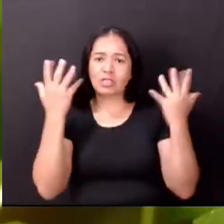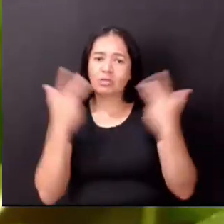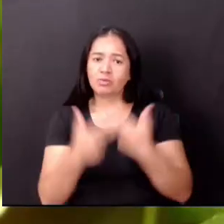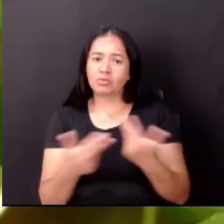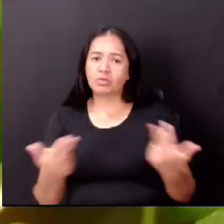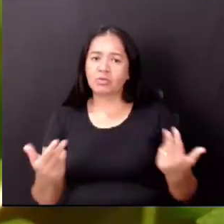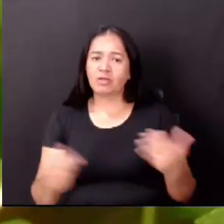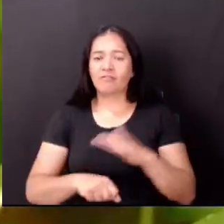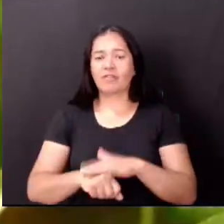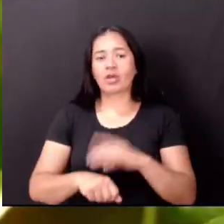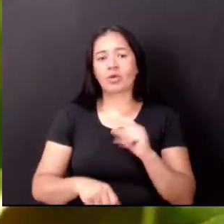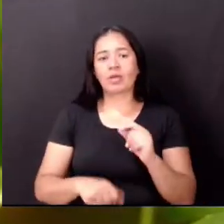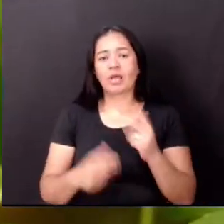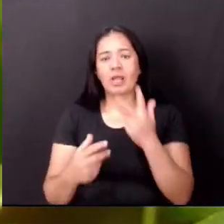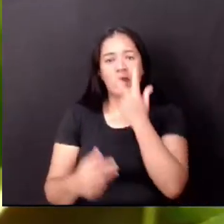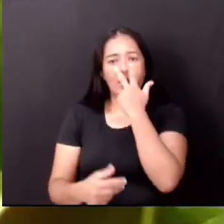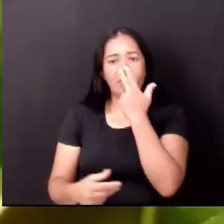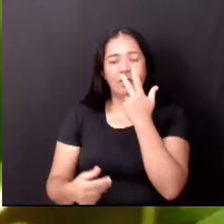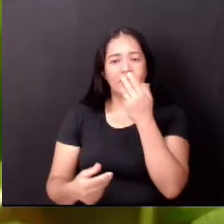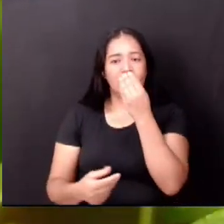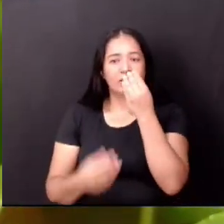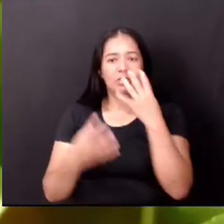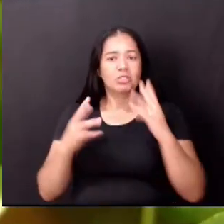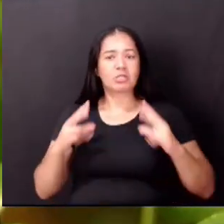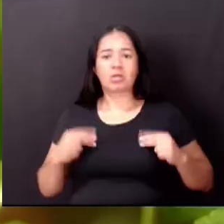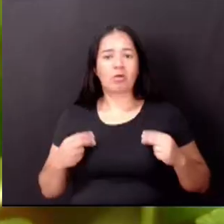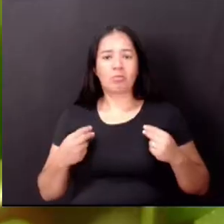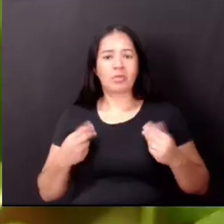pareçam indignas de consideração.